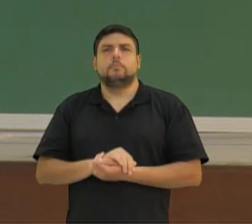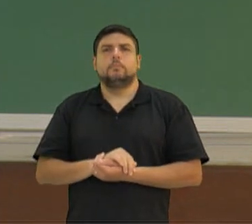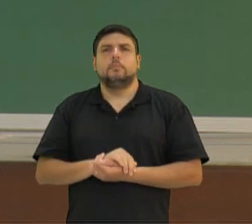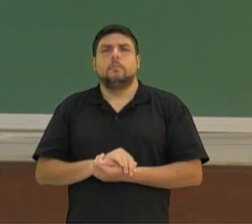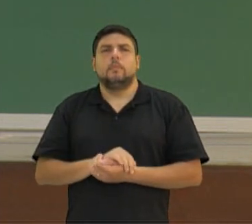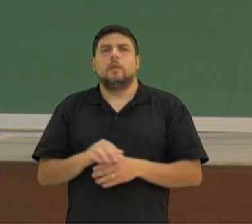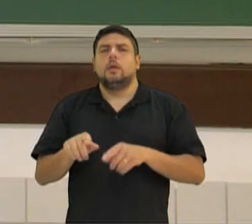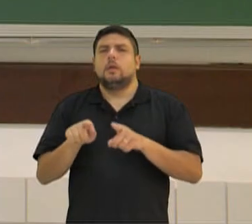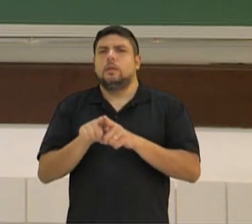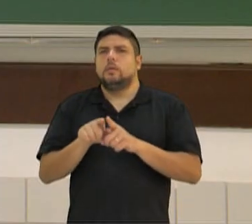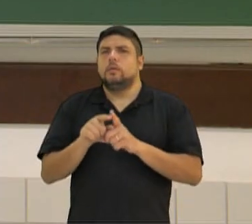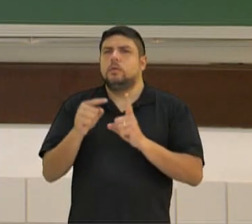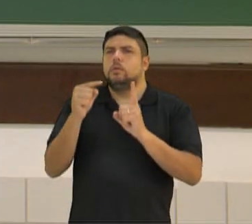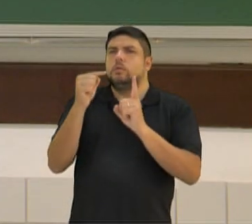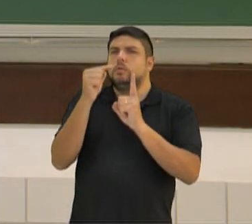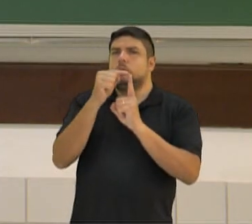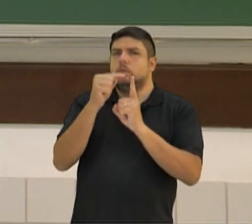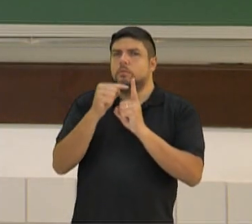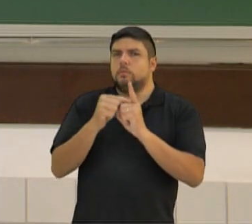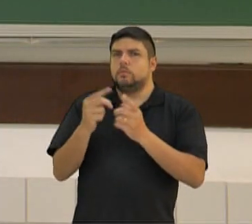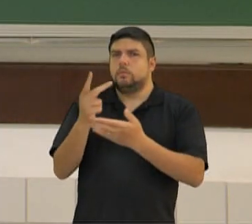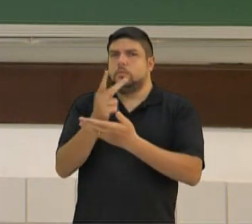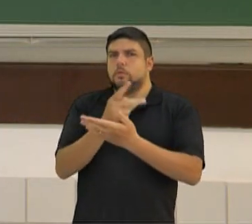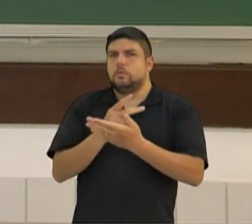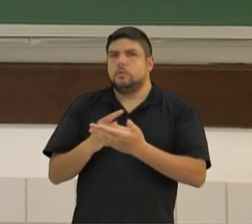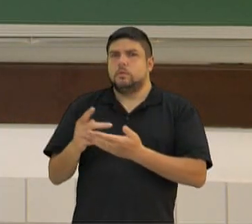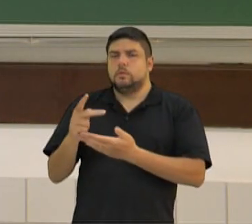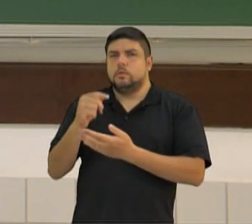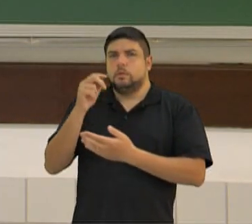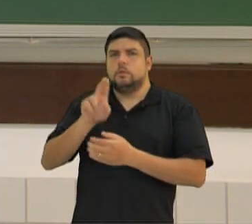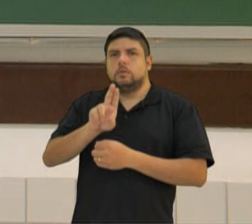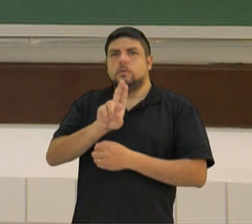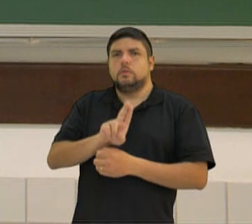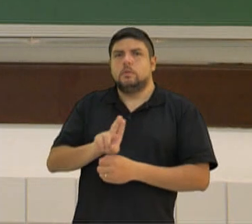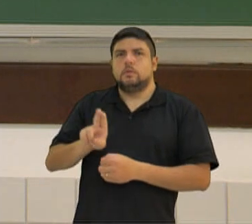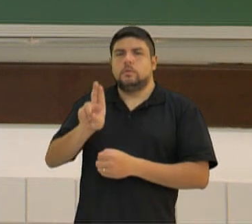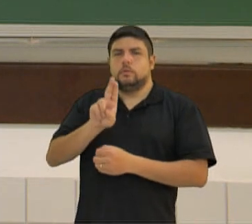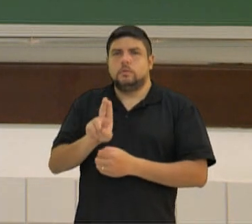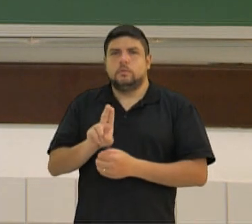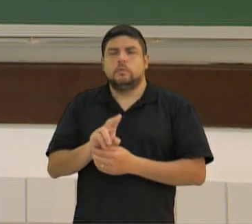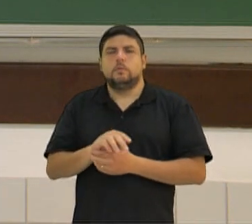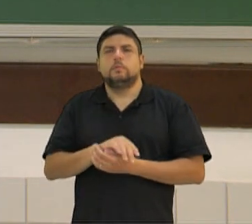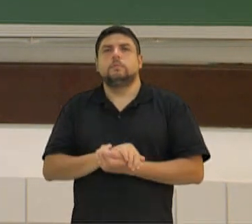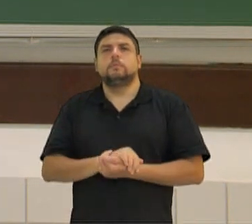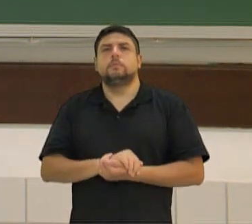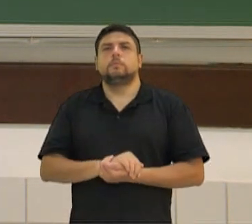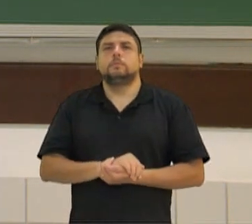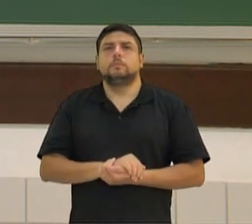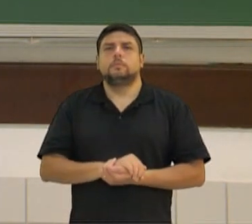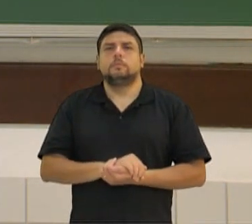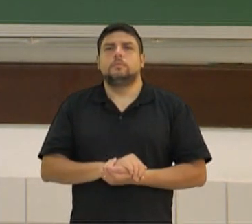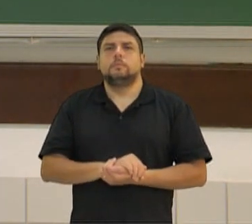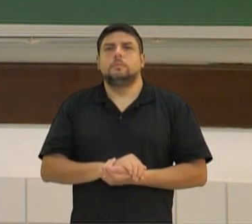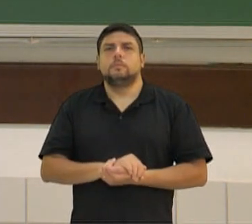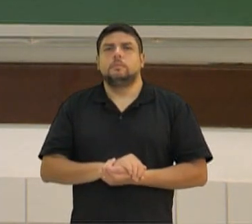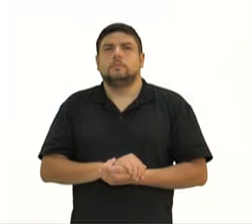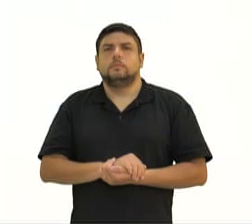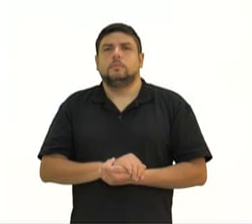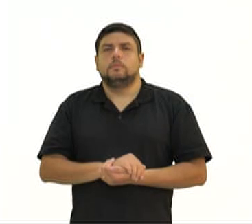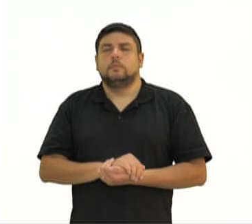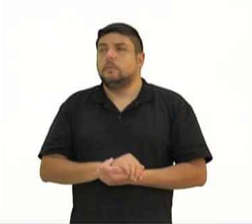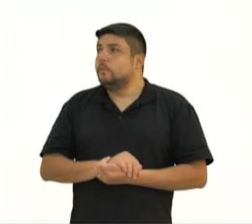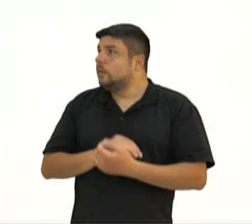os tipos de desenhos utilizados nesta arte marajoara. Então, cada